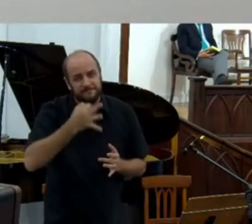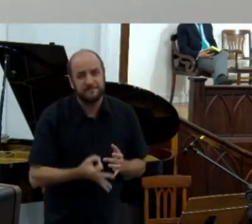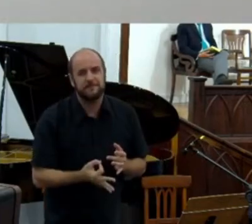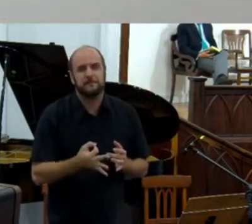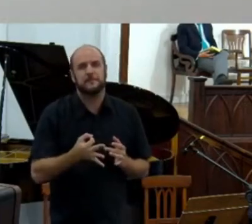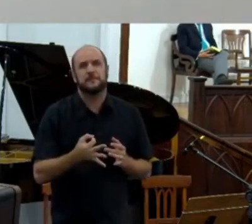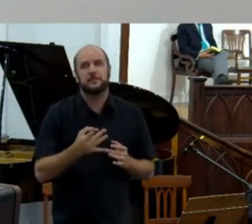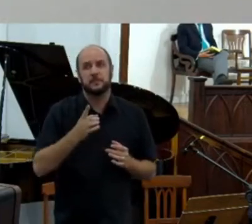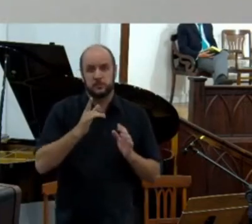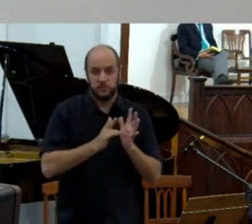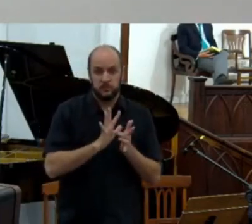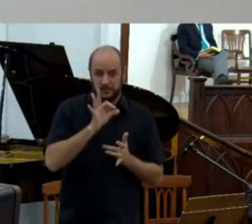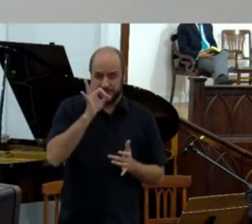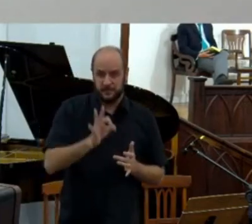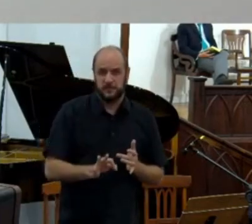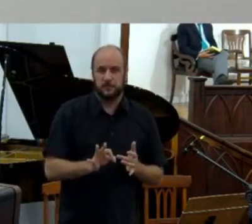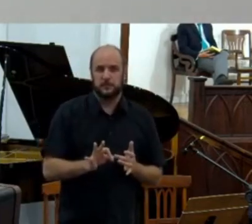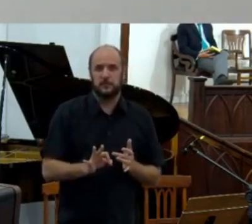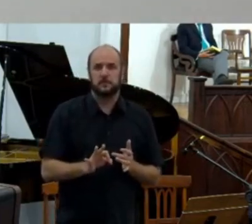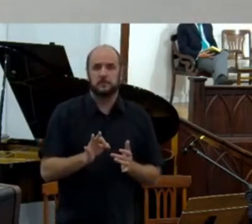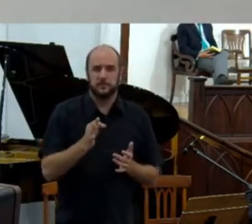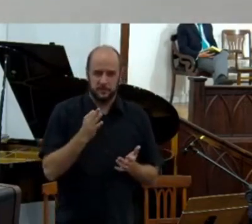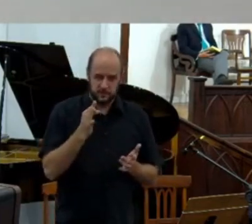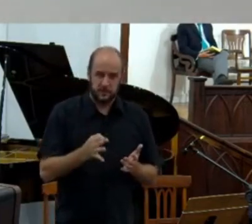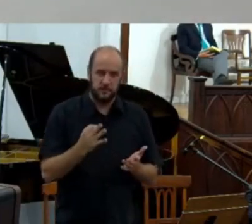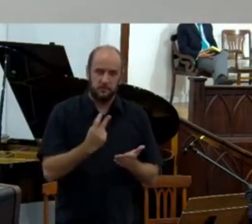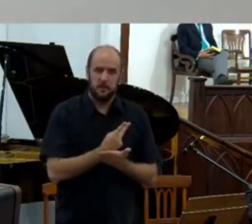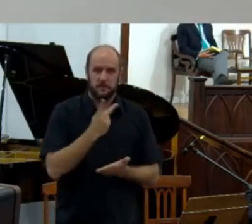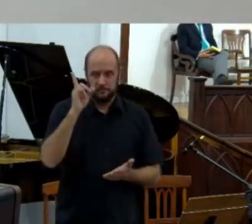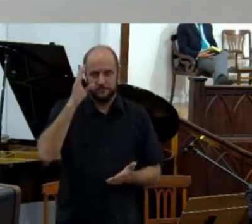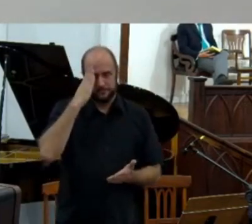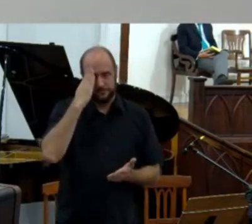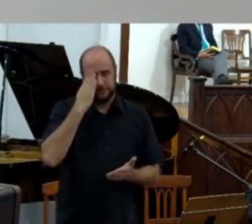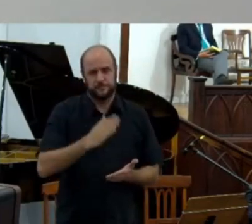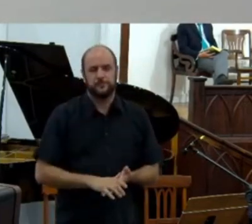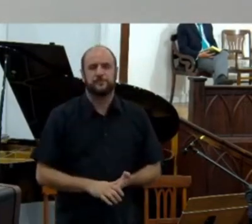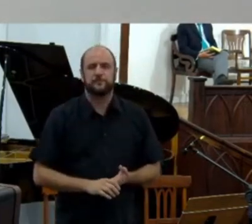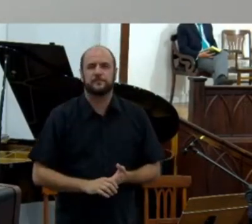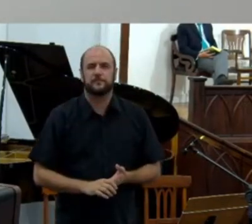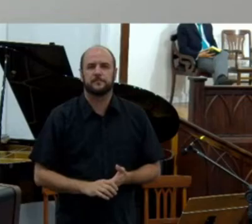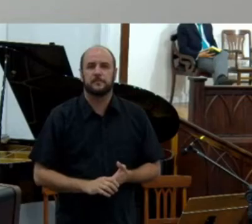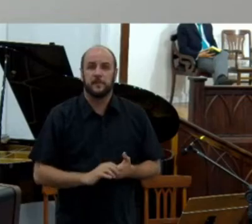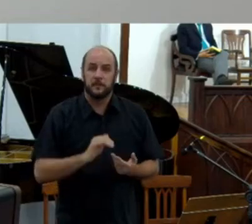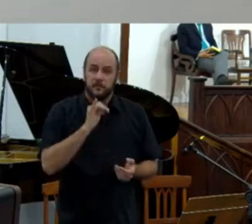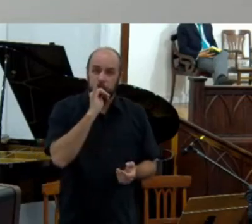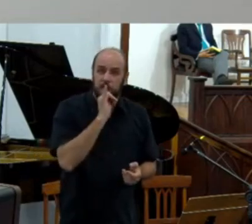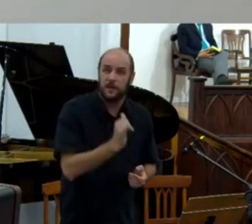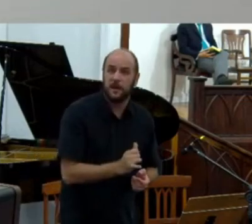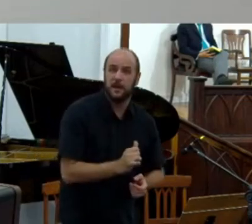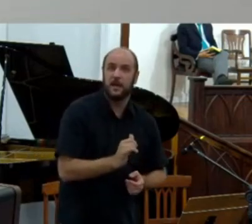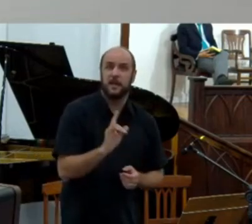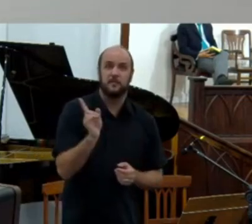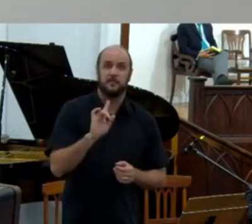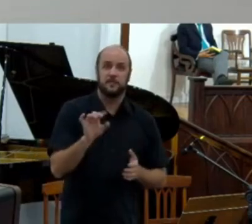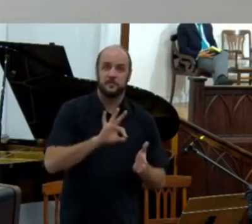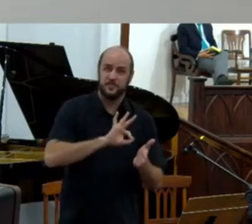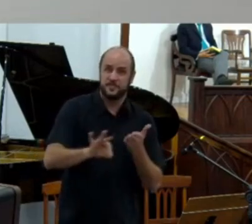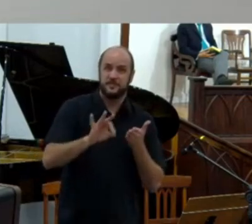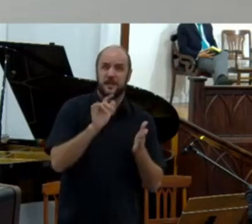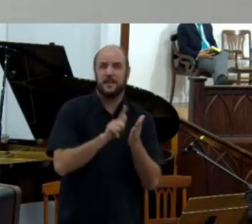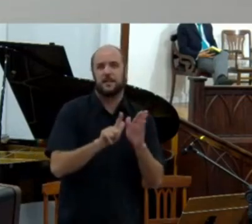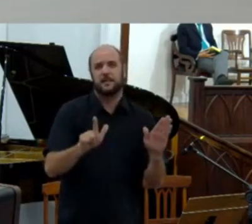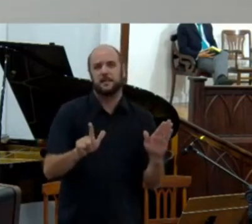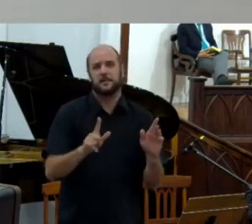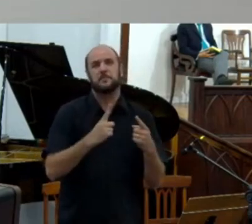e soube exatamente o que era certo e errado. A tal ponto de dizer que não veio para revogar a lei, mas sim para